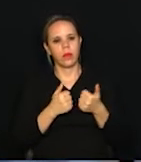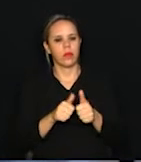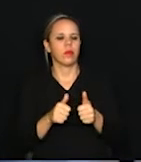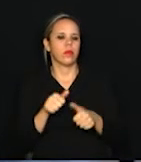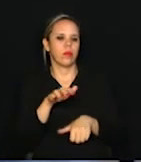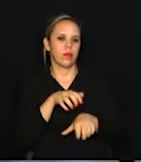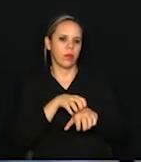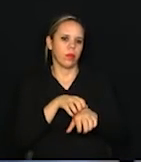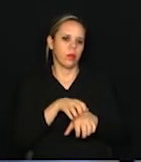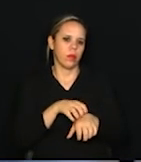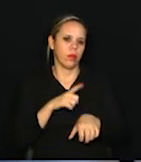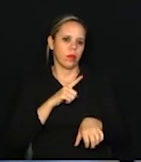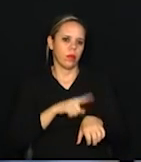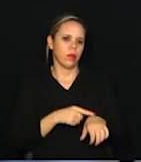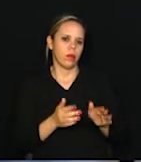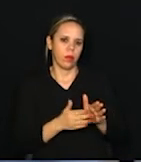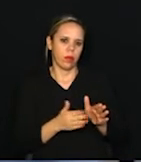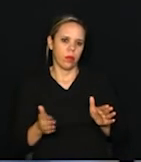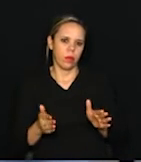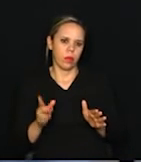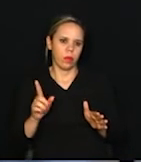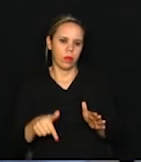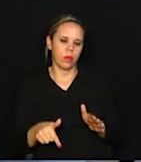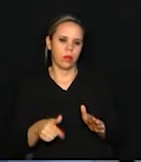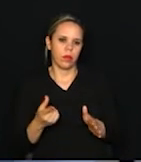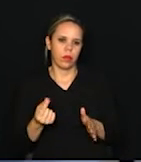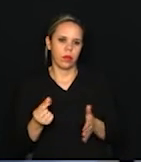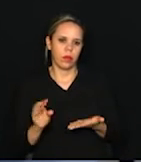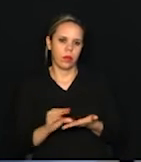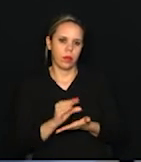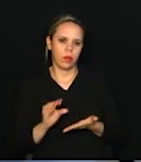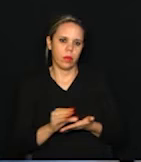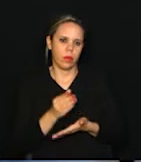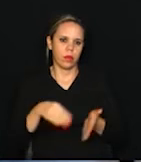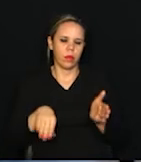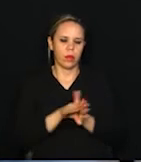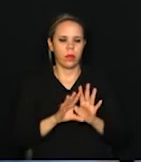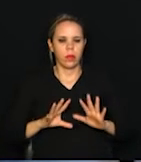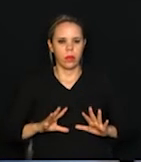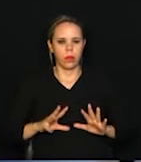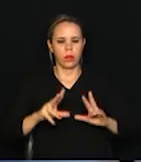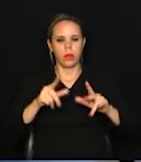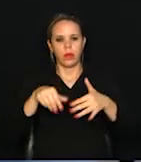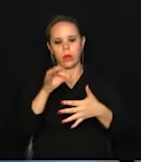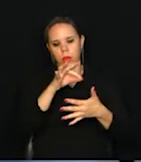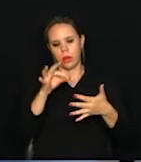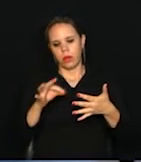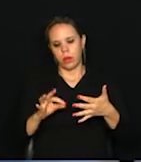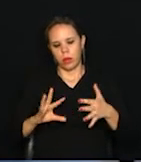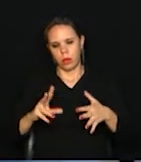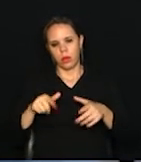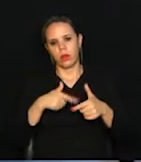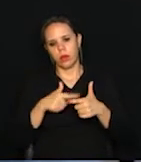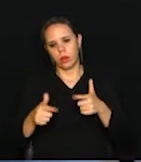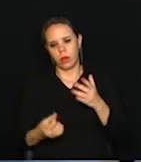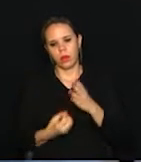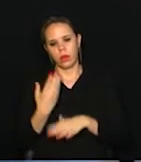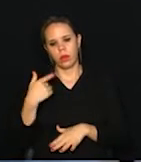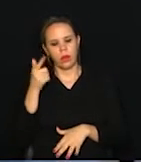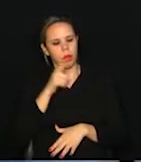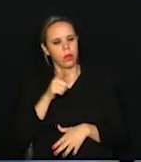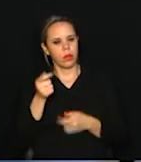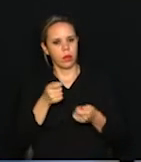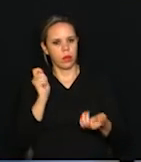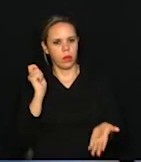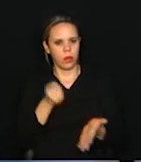Então, temporariamente, são os recursos que vêm dessas linhas todas aí, dessas áreas todas, que têm conseguido